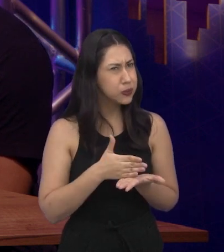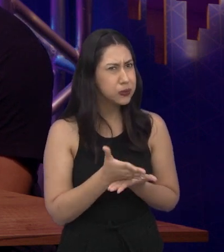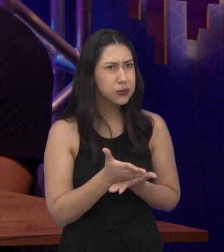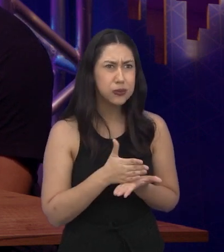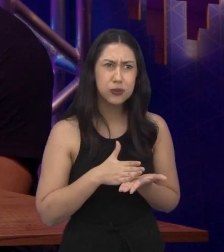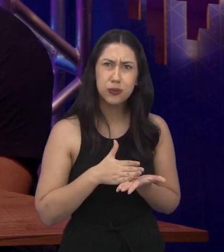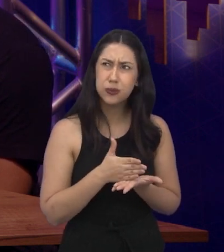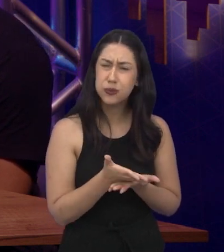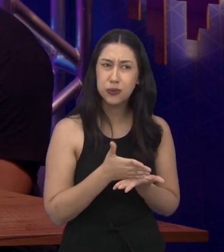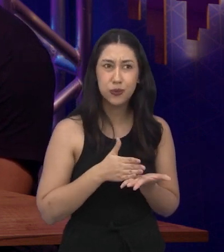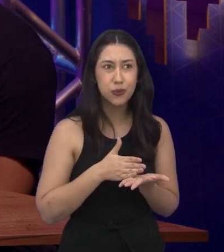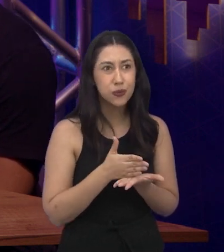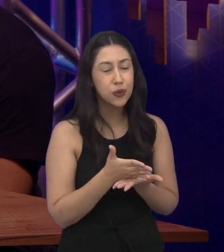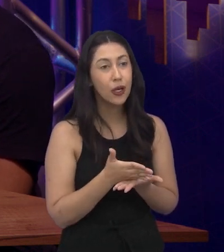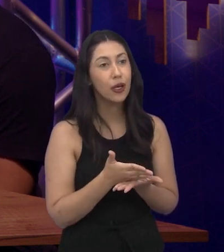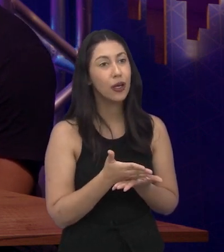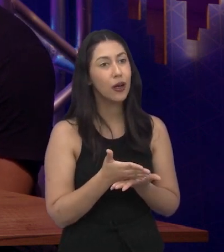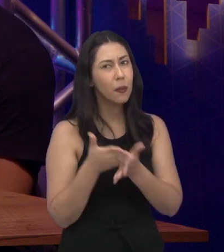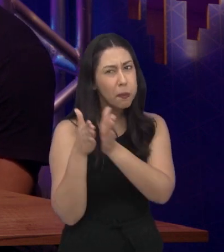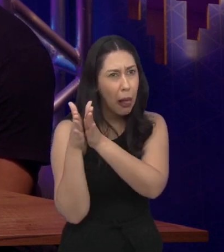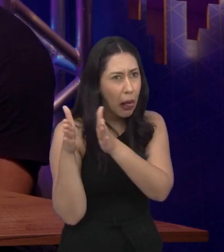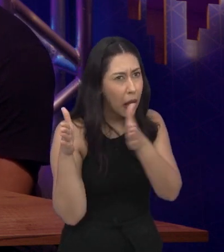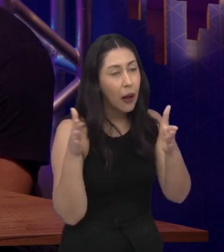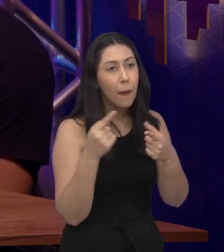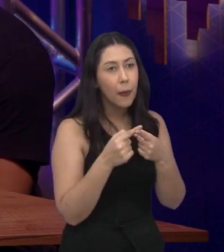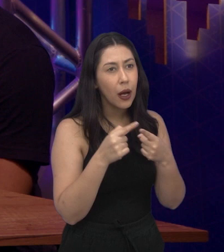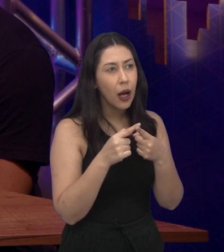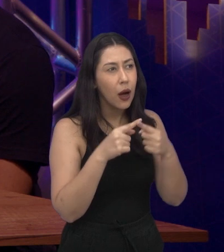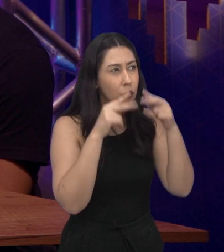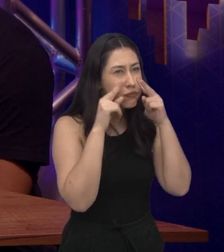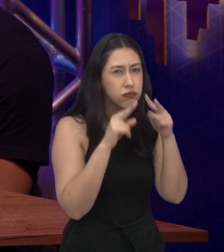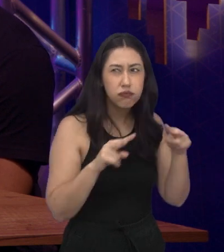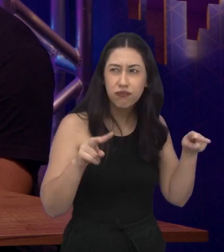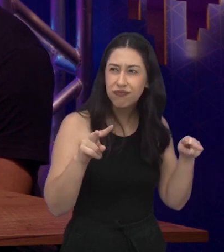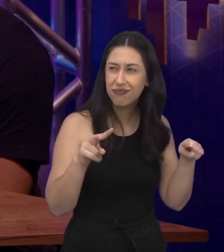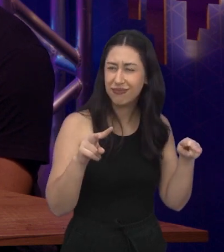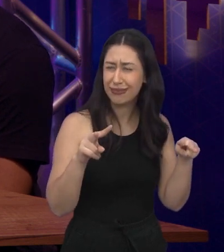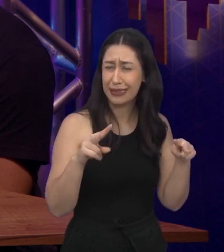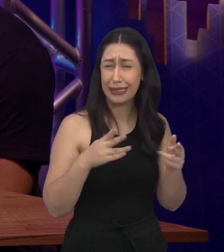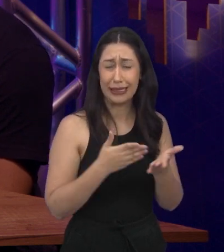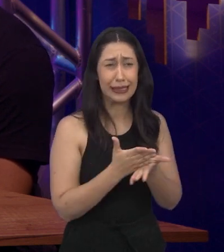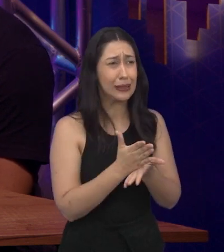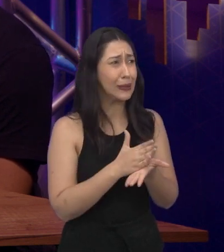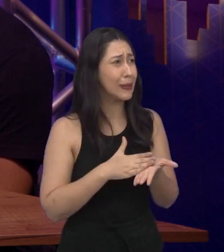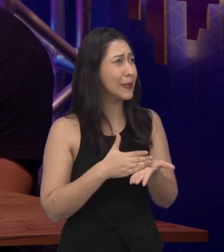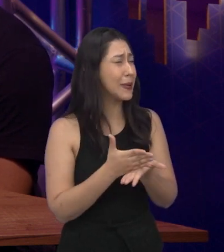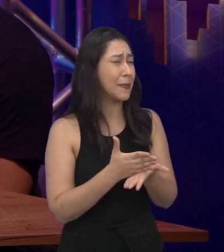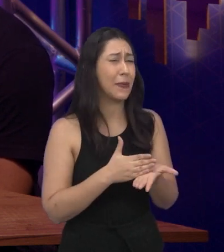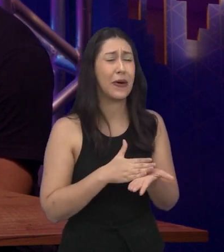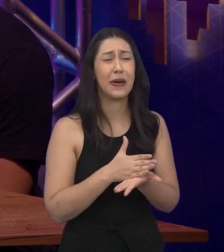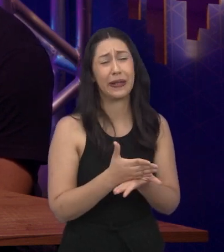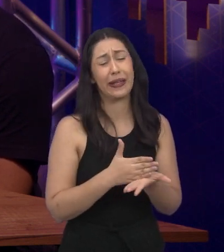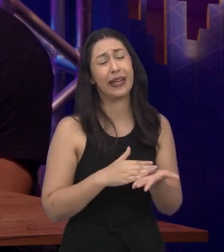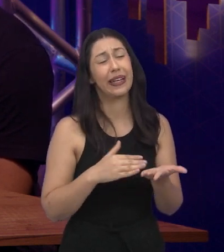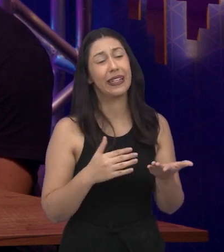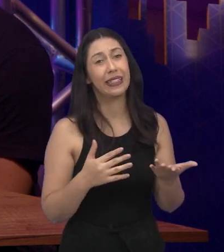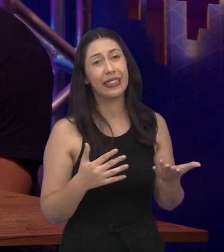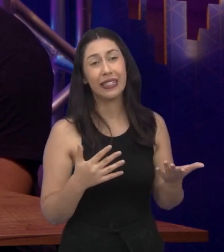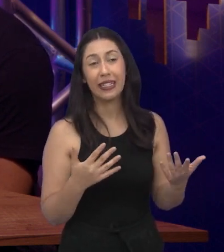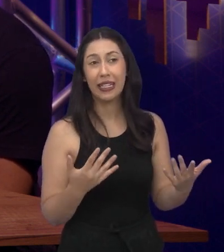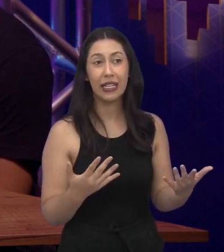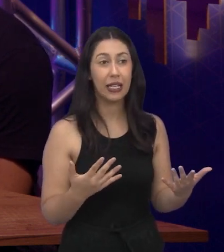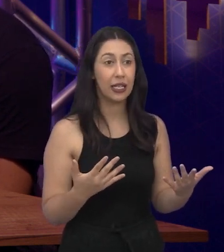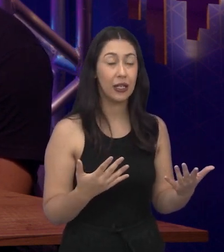do começo ao fim. Só o cenário, assim, já incomoda. Com certeza devia ser uma situação,